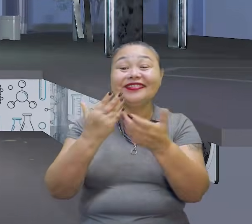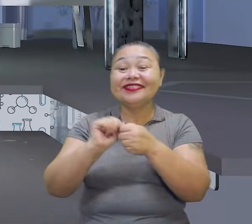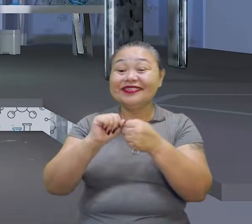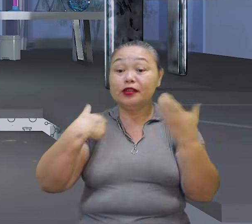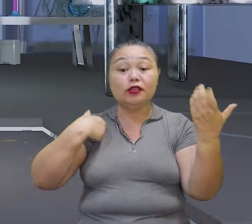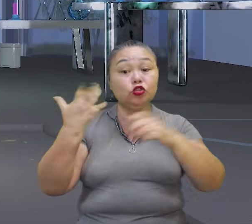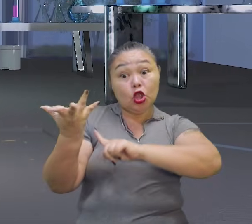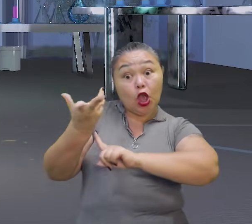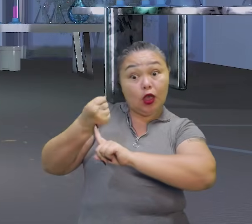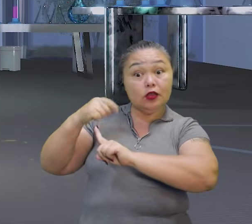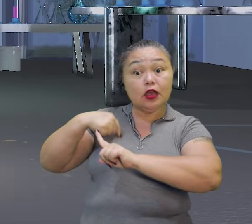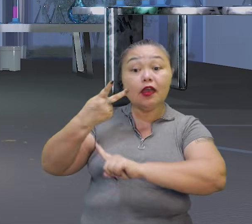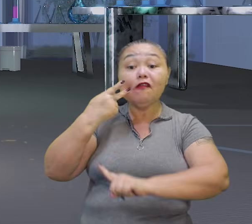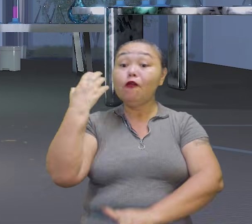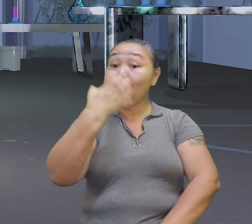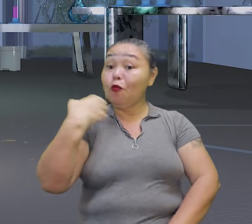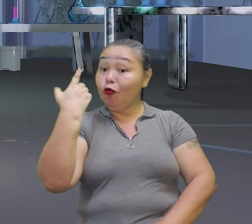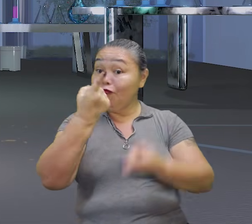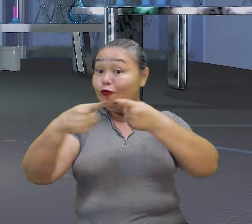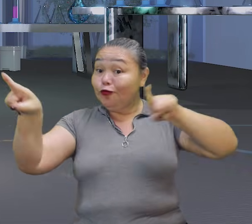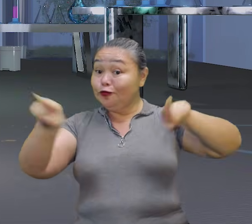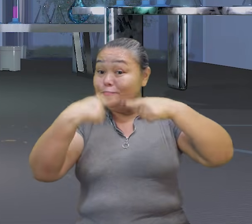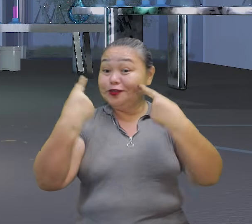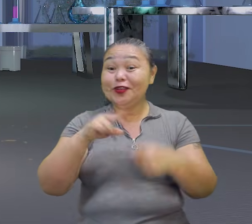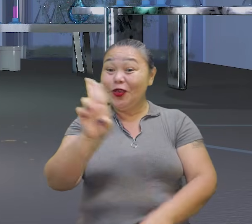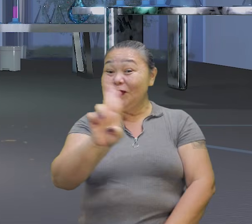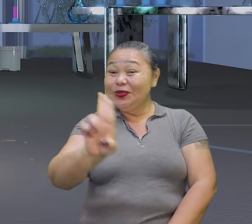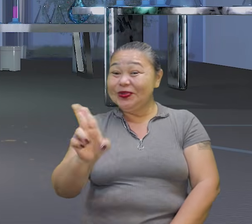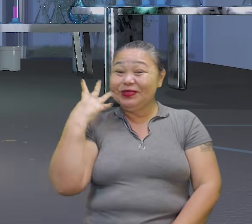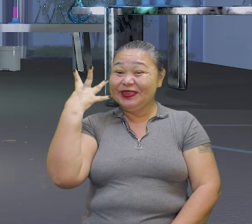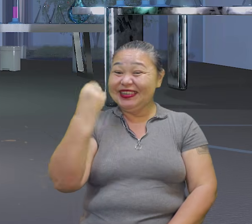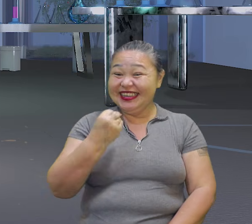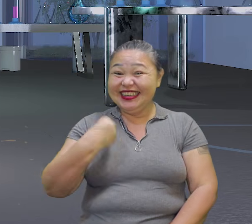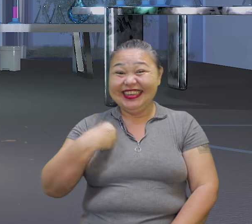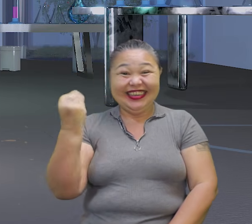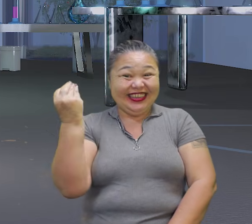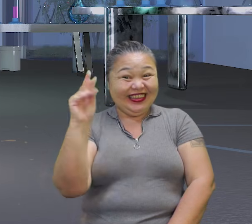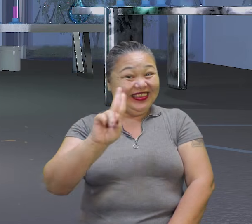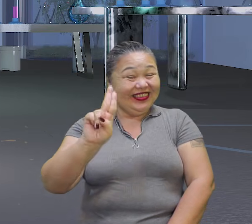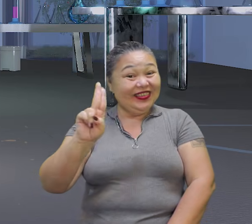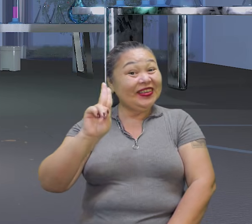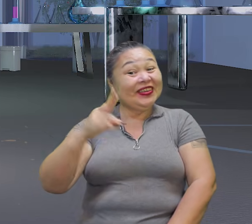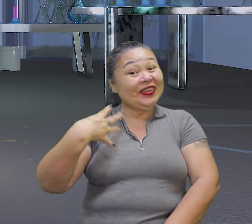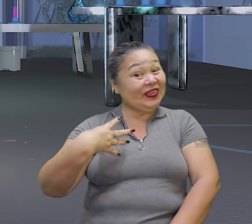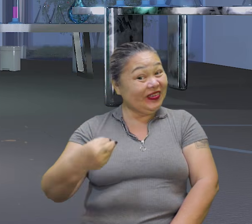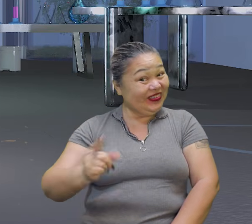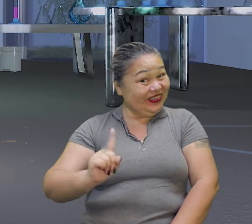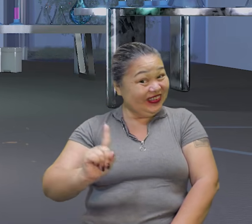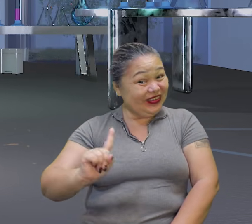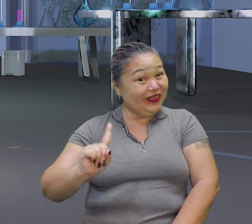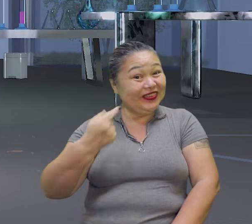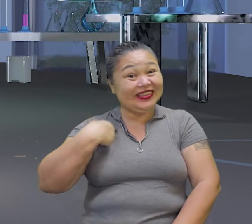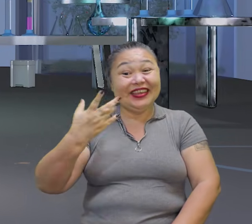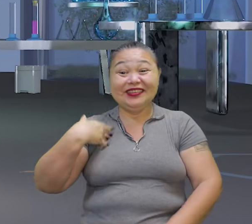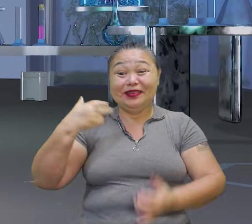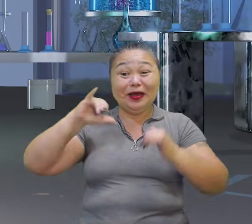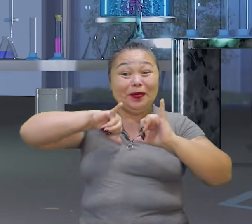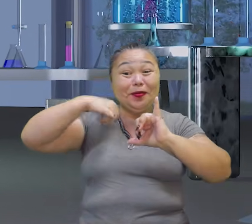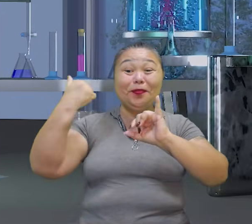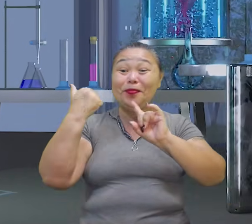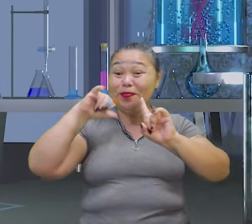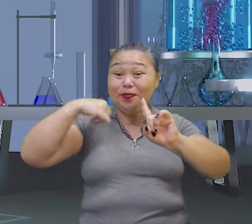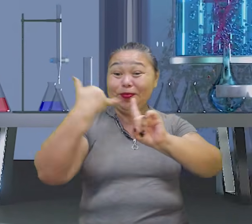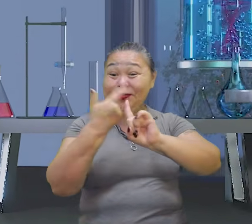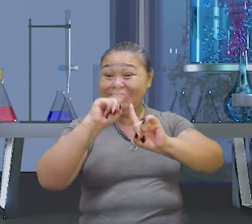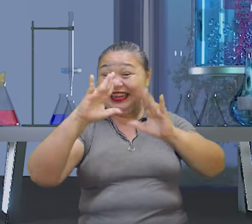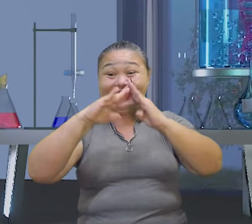Alexandre de Arte? Quero ver música aí desses nomes bonitos. Não coloca nome desse no filho de vocês não, tá? Para não sofrer bullying na escola, mas que são